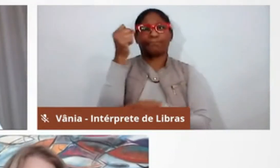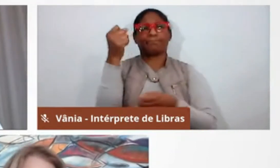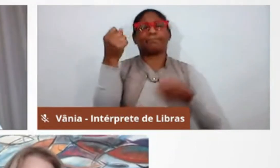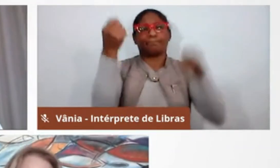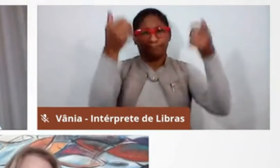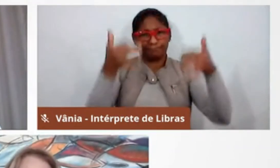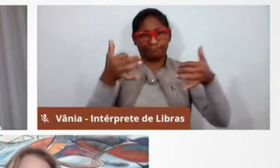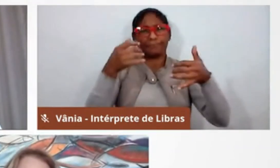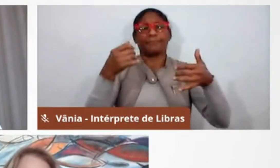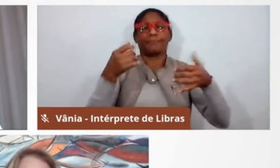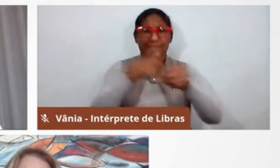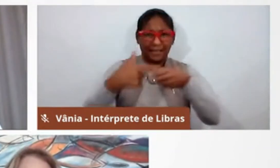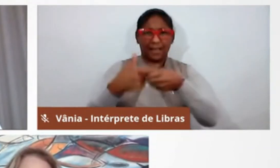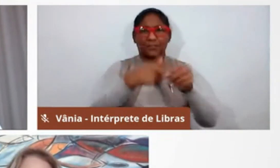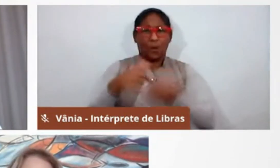pessoas façam